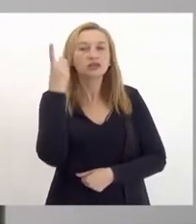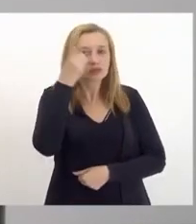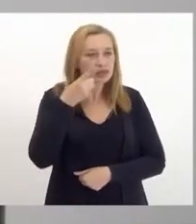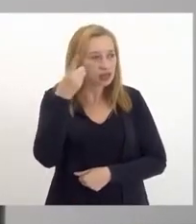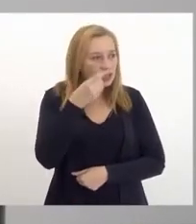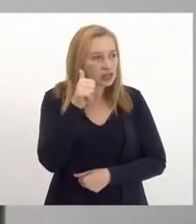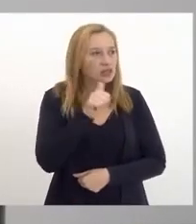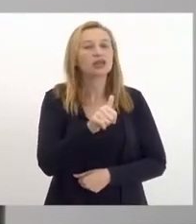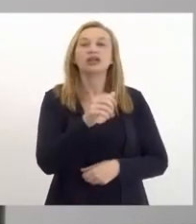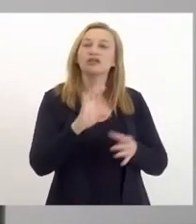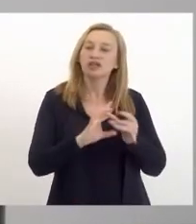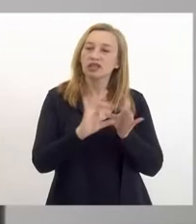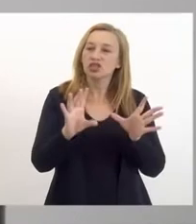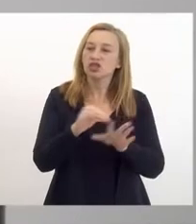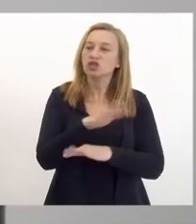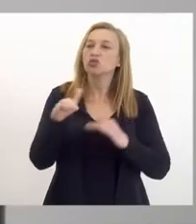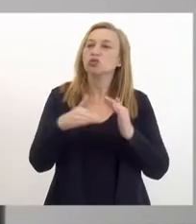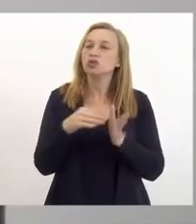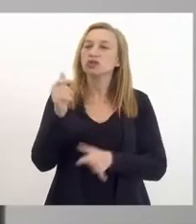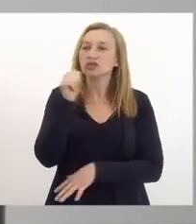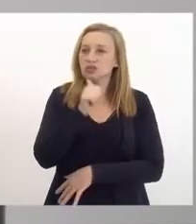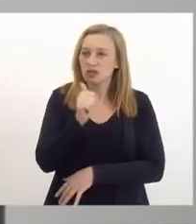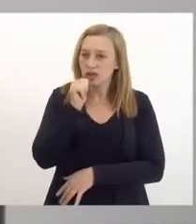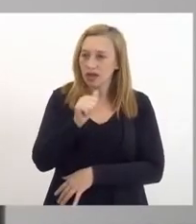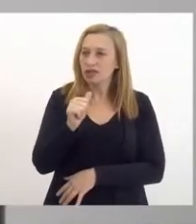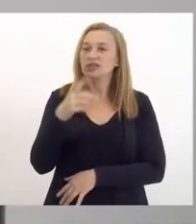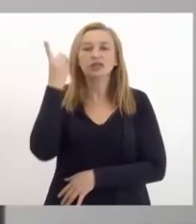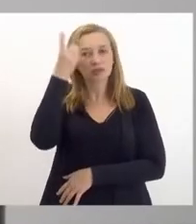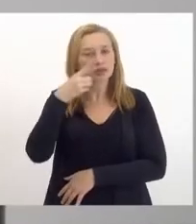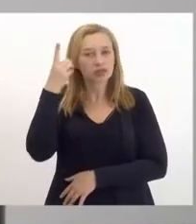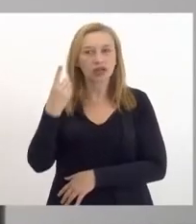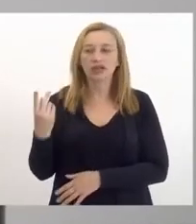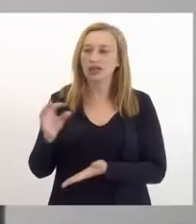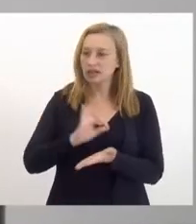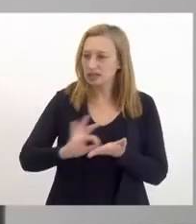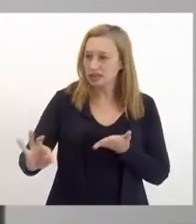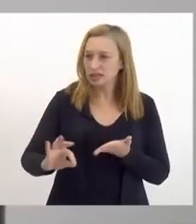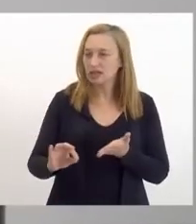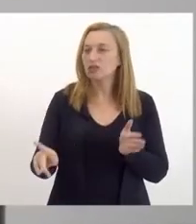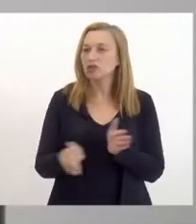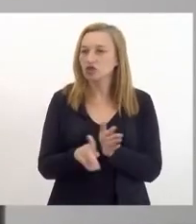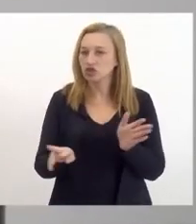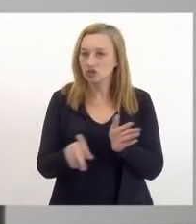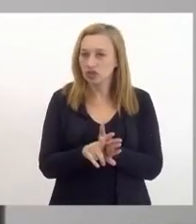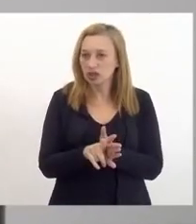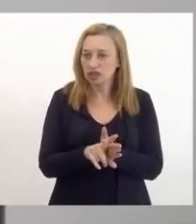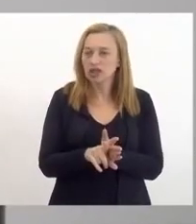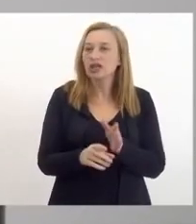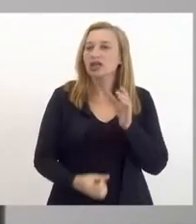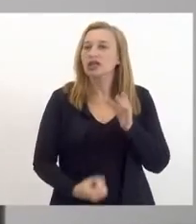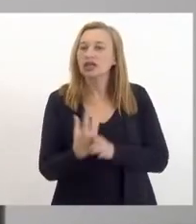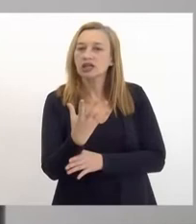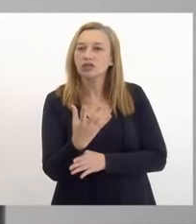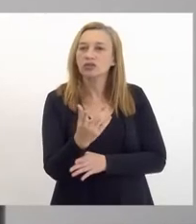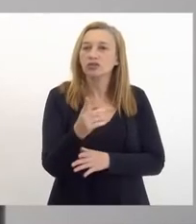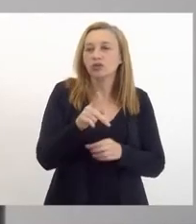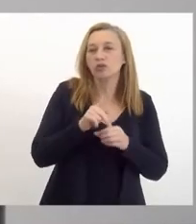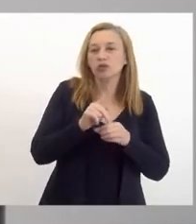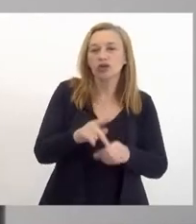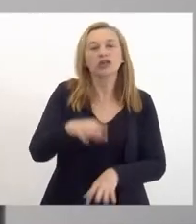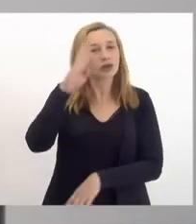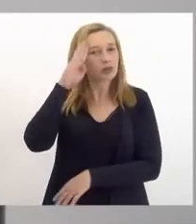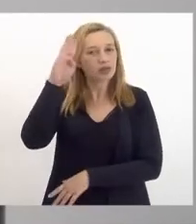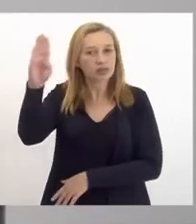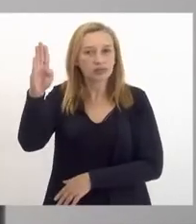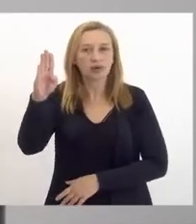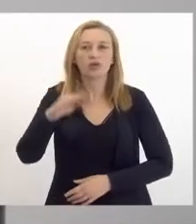vai abrir para todas as mulheres deputadas assinarem esse projeto de lei, criando uma procuradoria que é